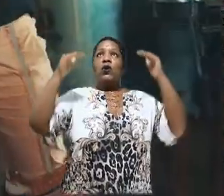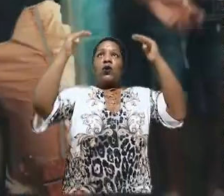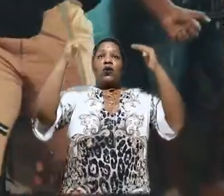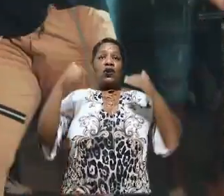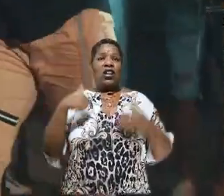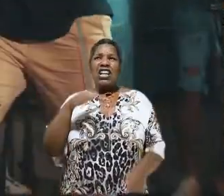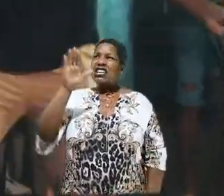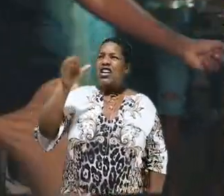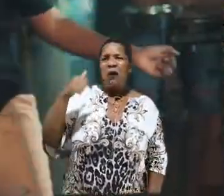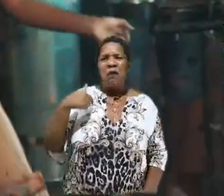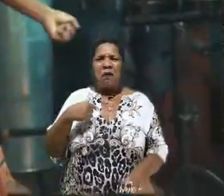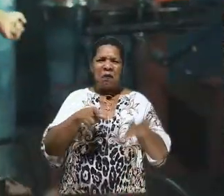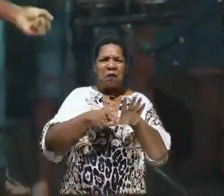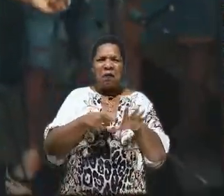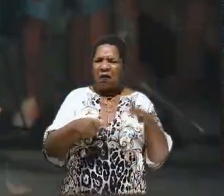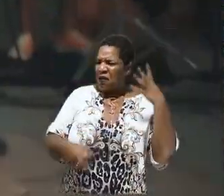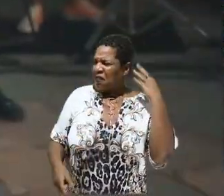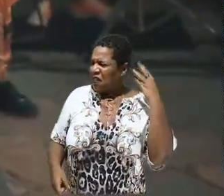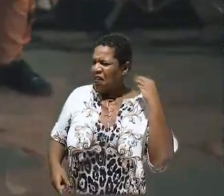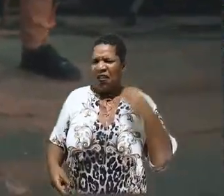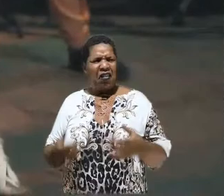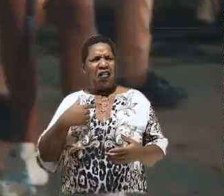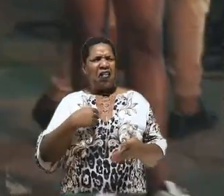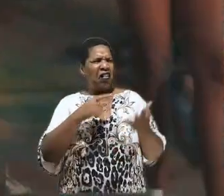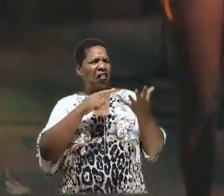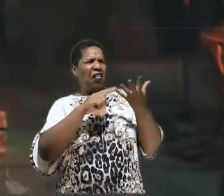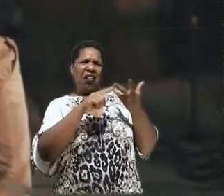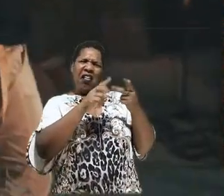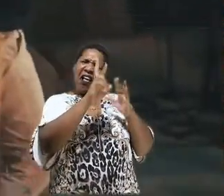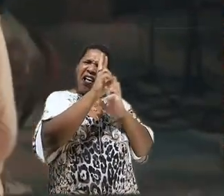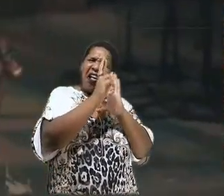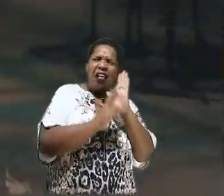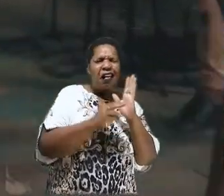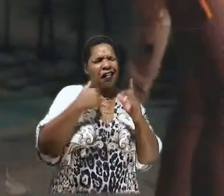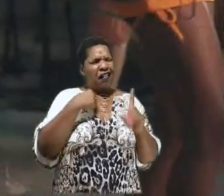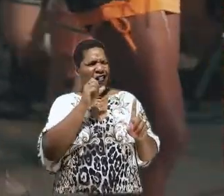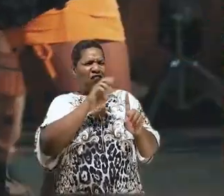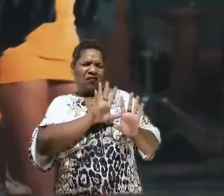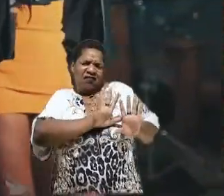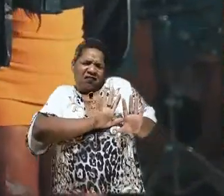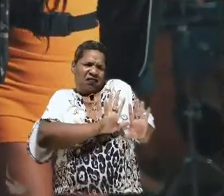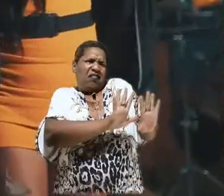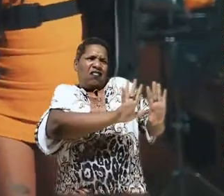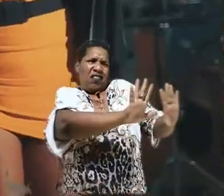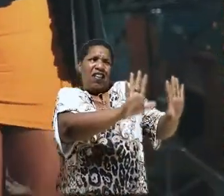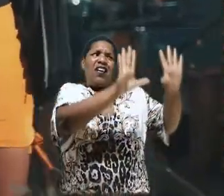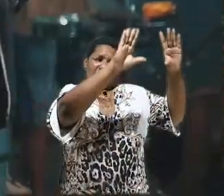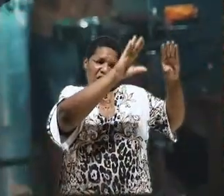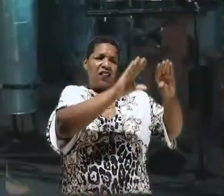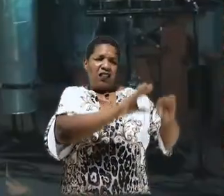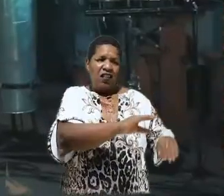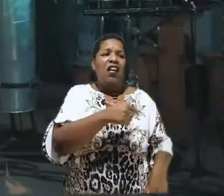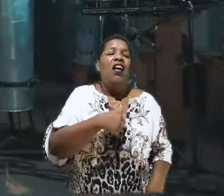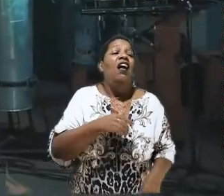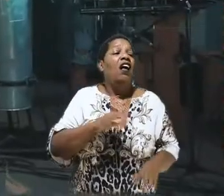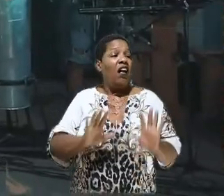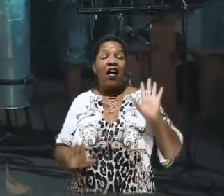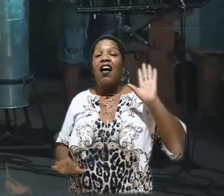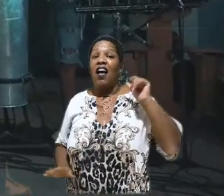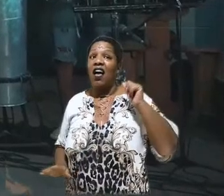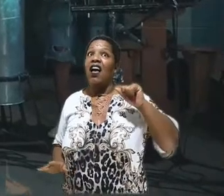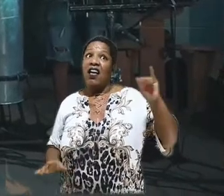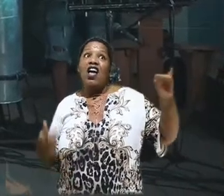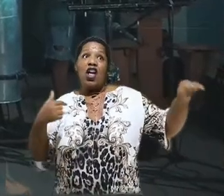eu vou ficar no meu pé fica no meu pé quer brincar regra ficar no meu pé veneno bem elogio aqui tomate pequena como com rodapé Ai